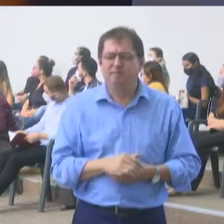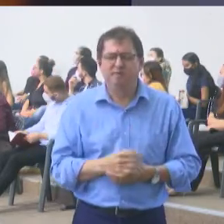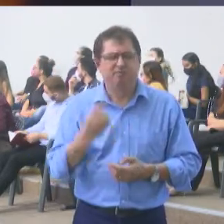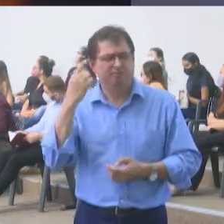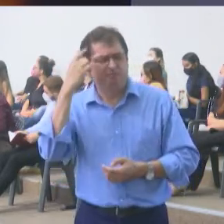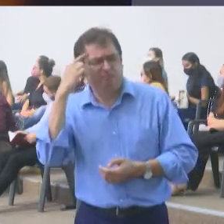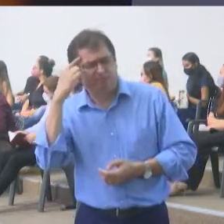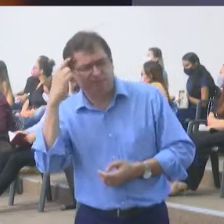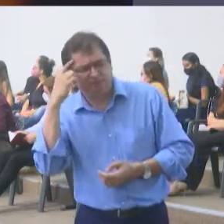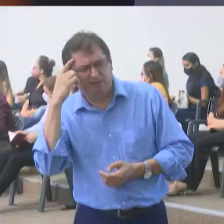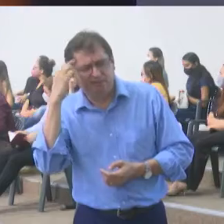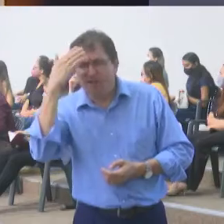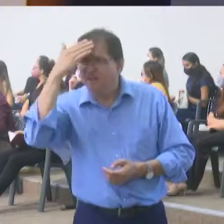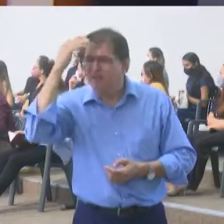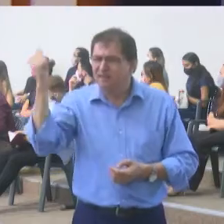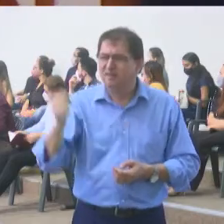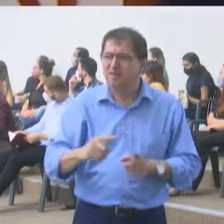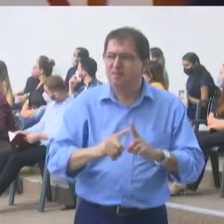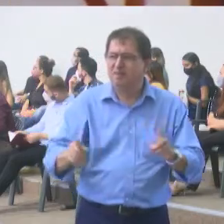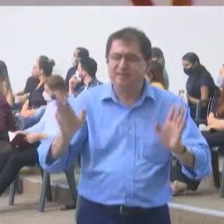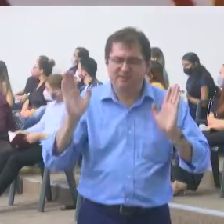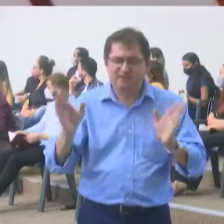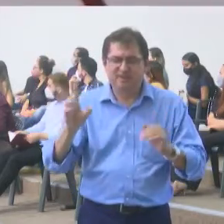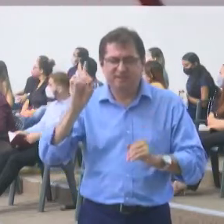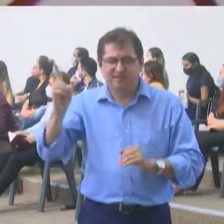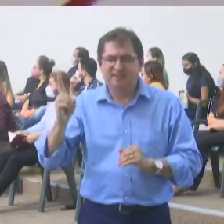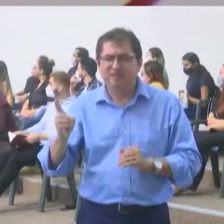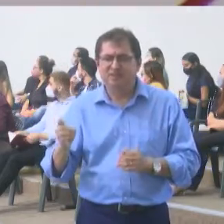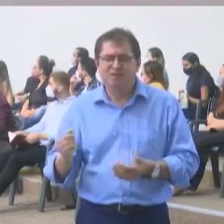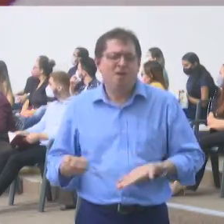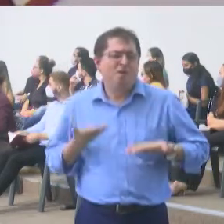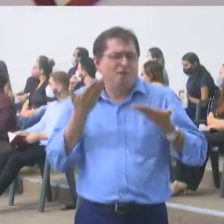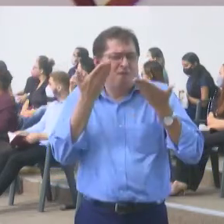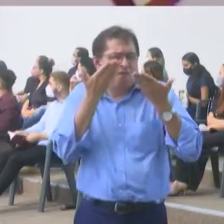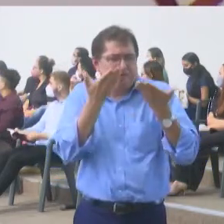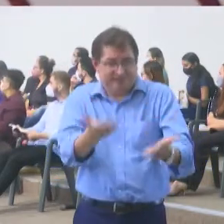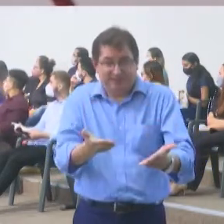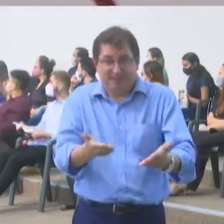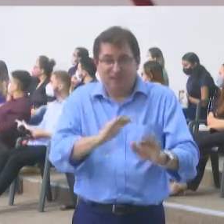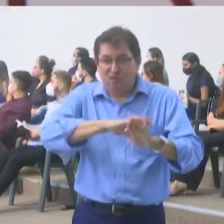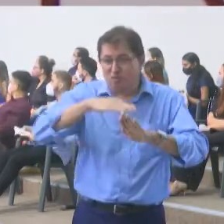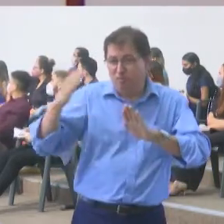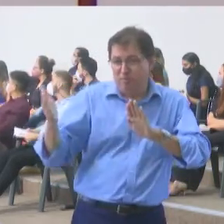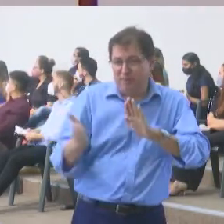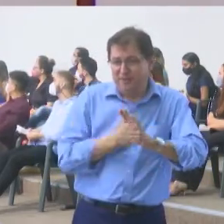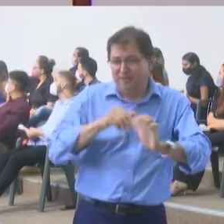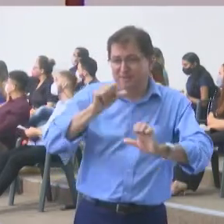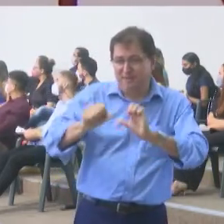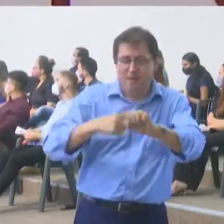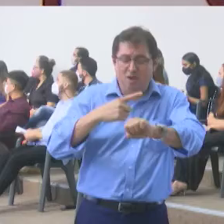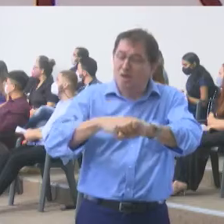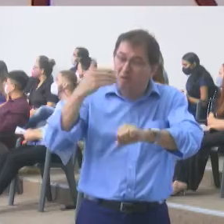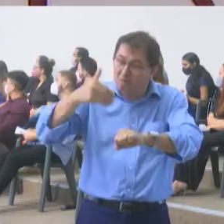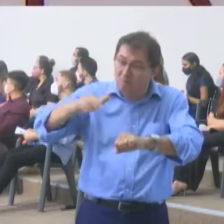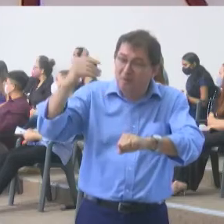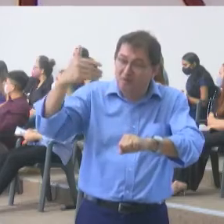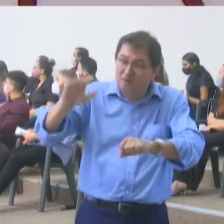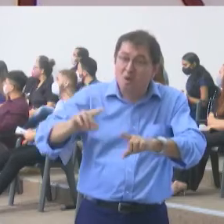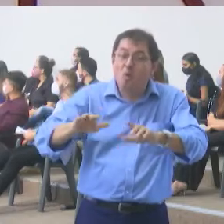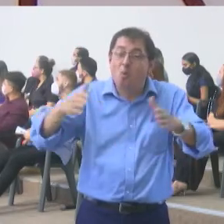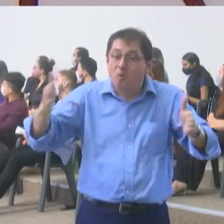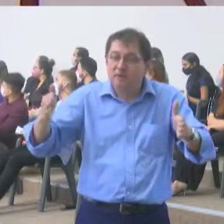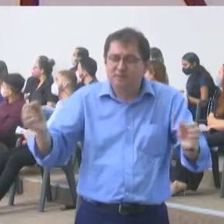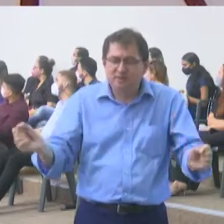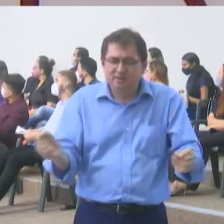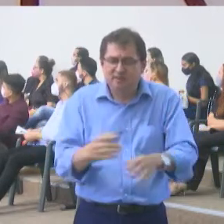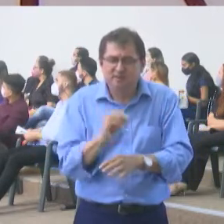para longe, que esqueceu, e agora Deus vai restaurando, a providência de Deus vai escrevendo, e agora o tempo vai passando, e quando termina,